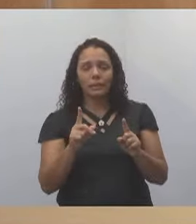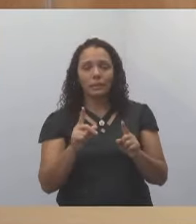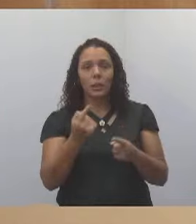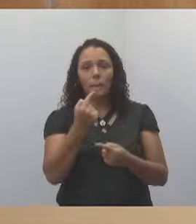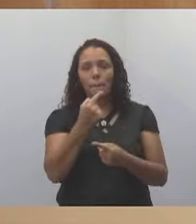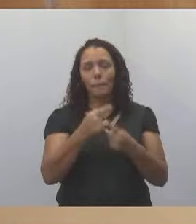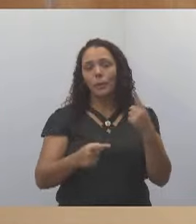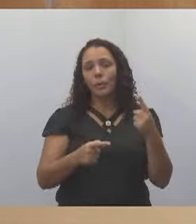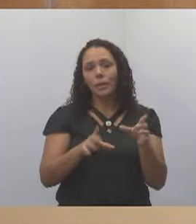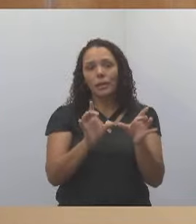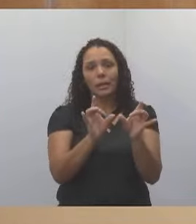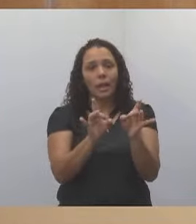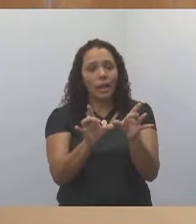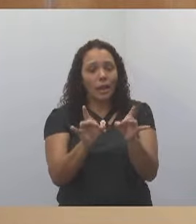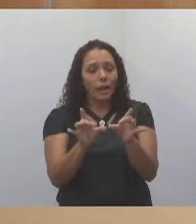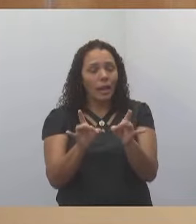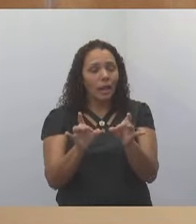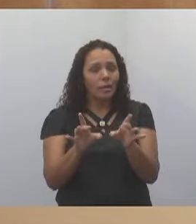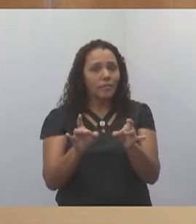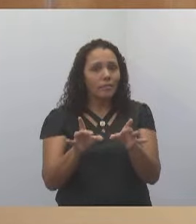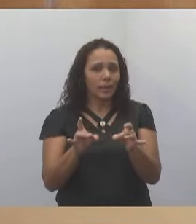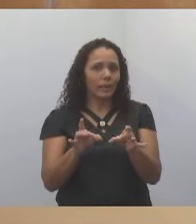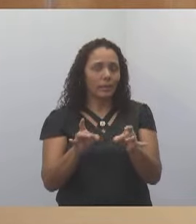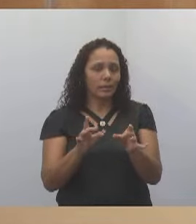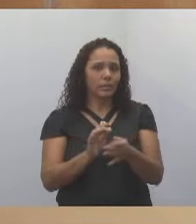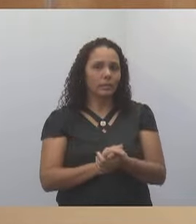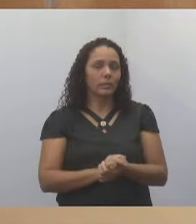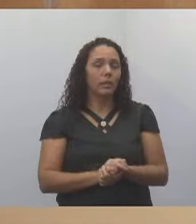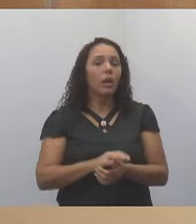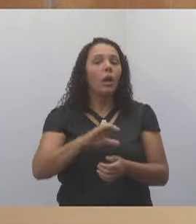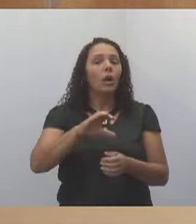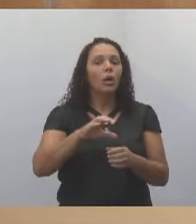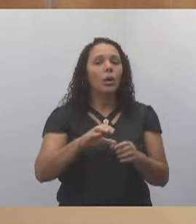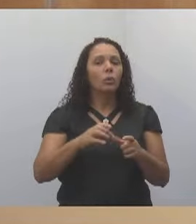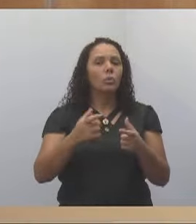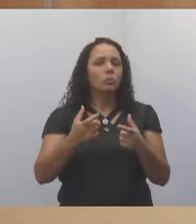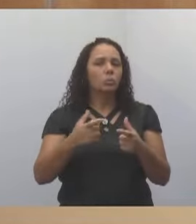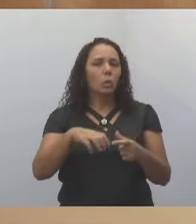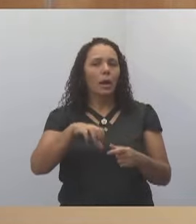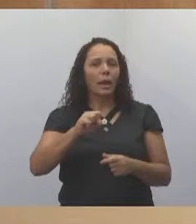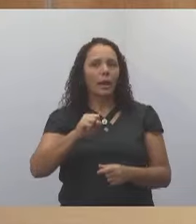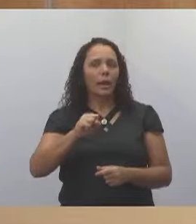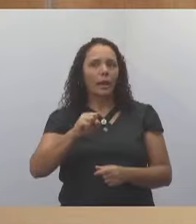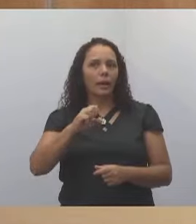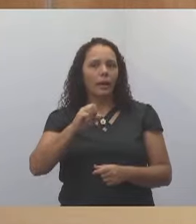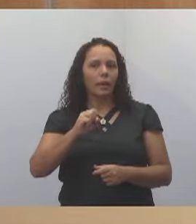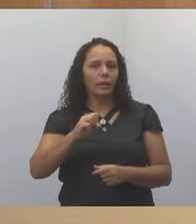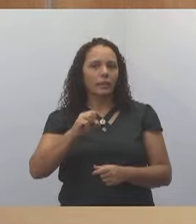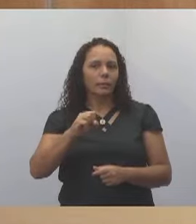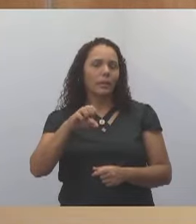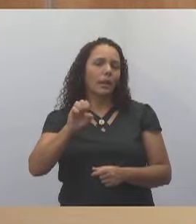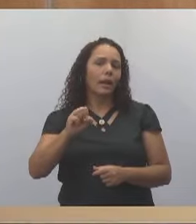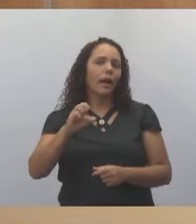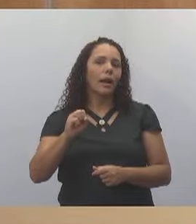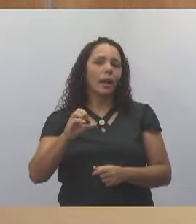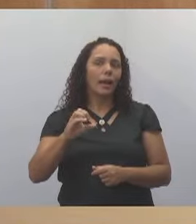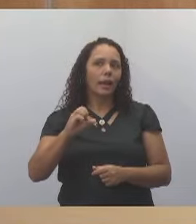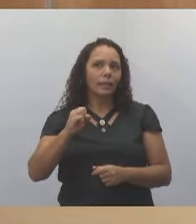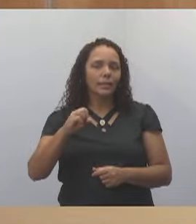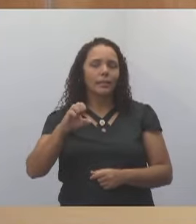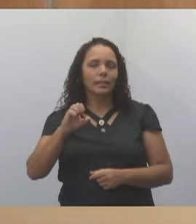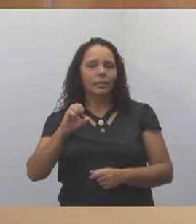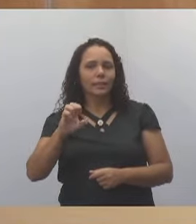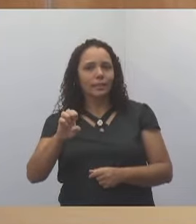da venda, proibindo a venda do escapamento. Aquele modelo escapamento Coyote, Turbal,